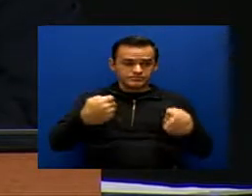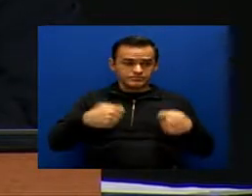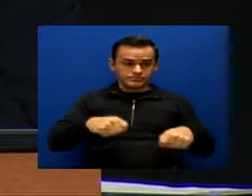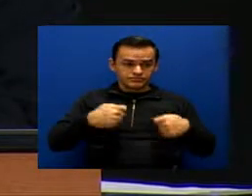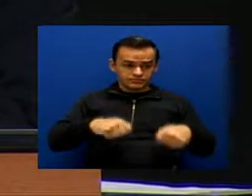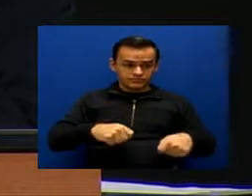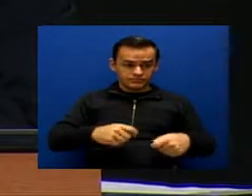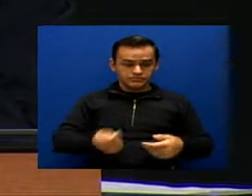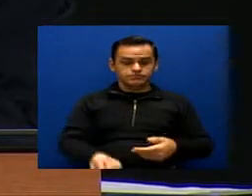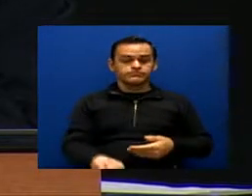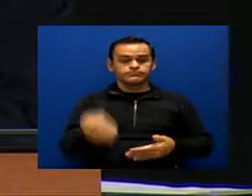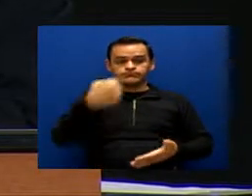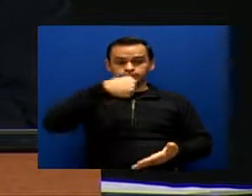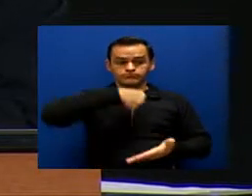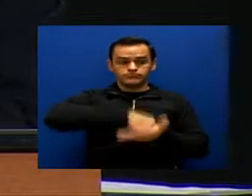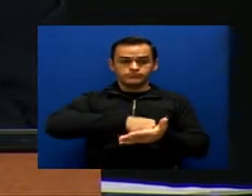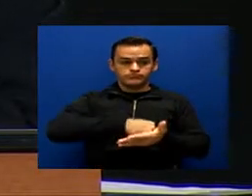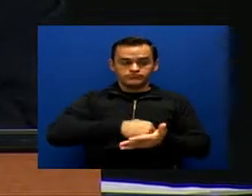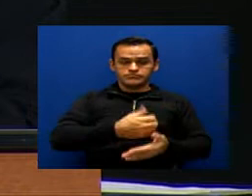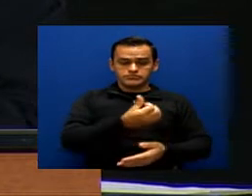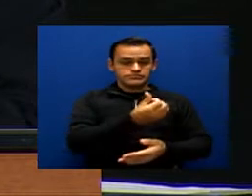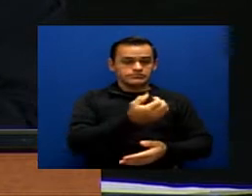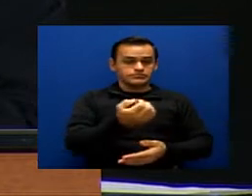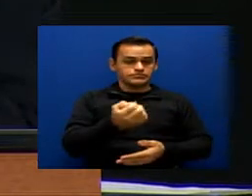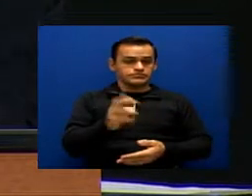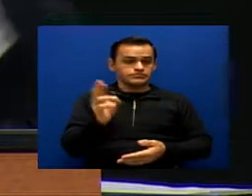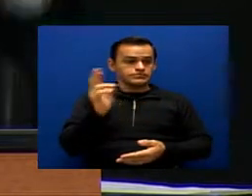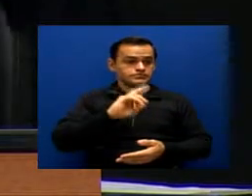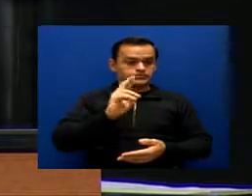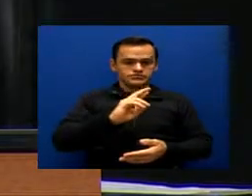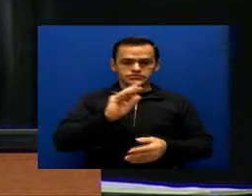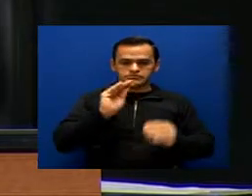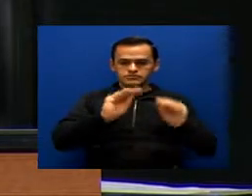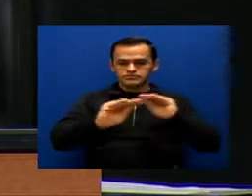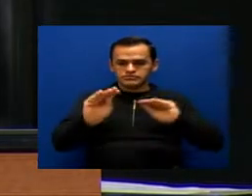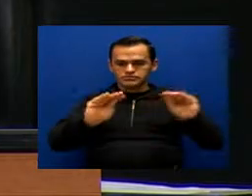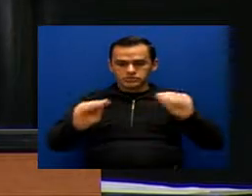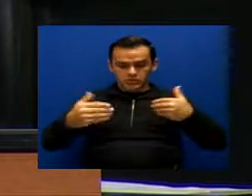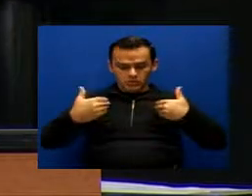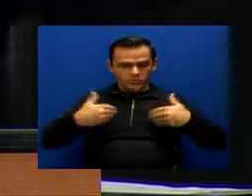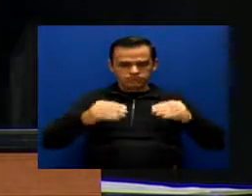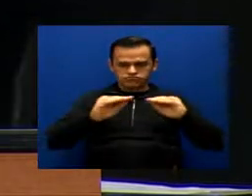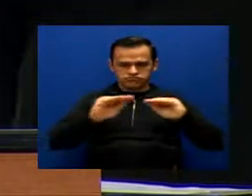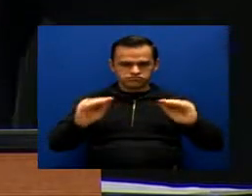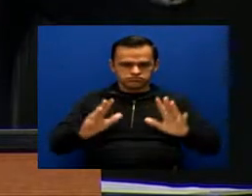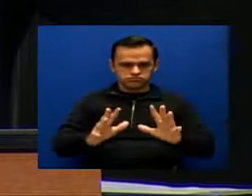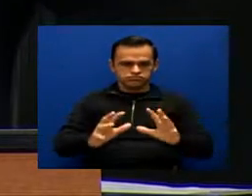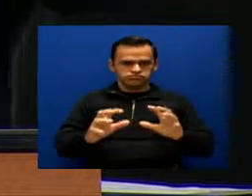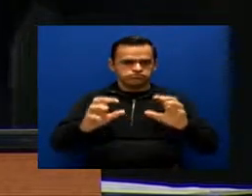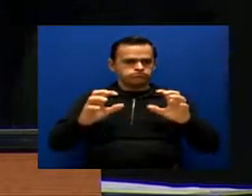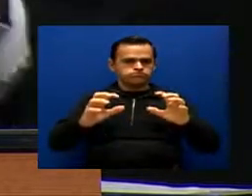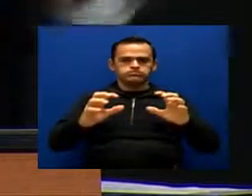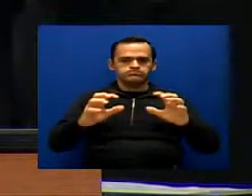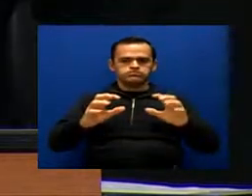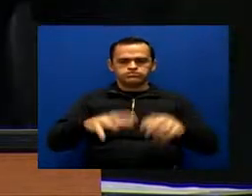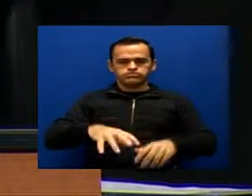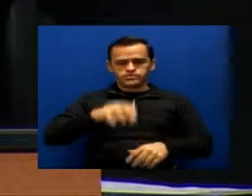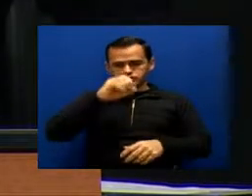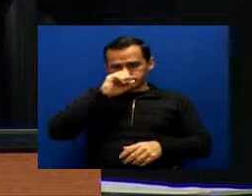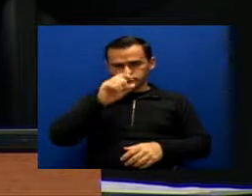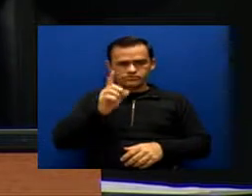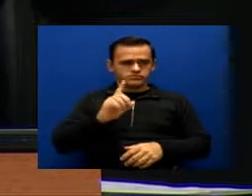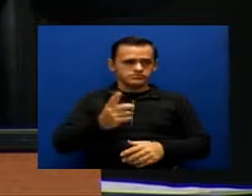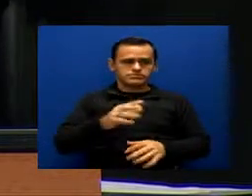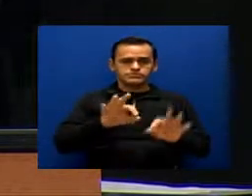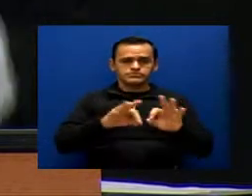pagar um produto aí que custa R$600 para que o corpo não cheire mal, você não vai constranger a família, é lógico.